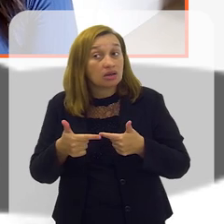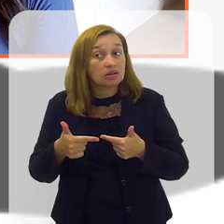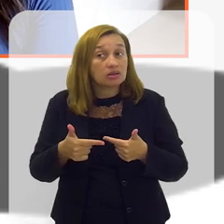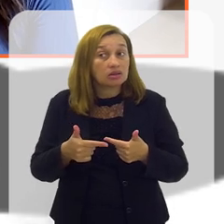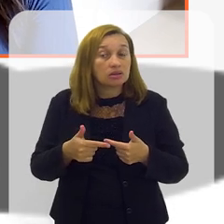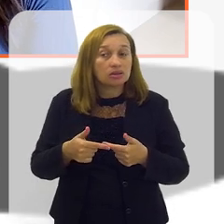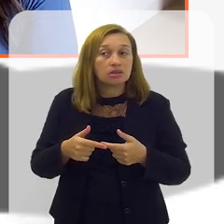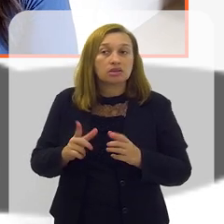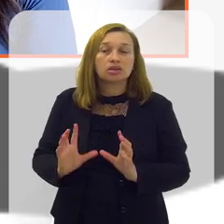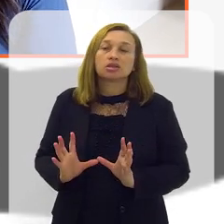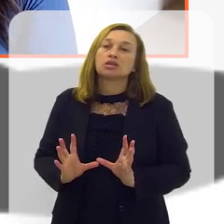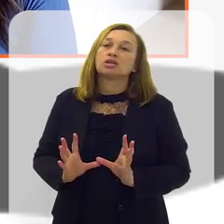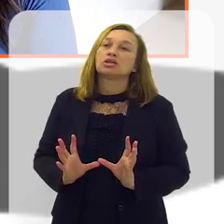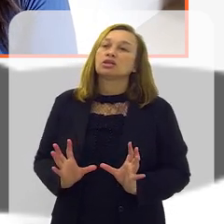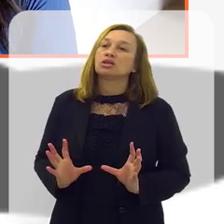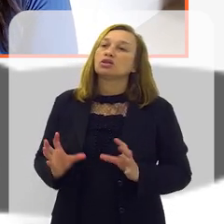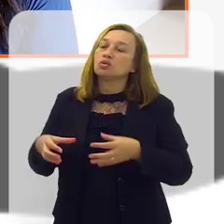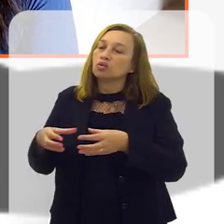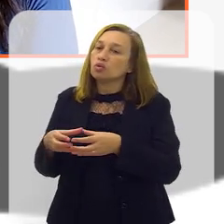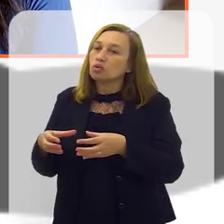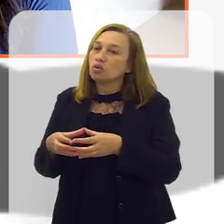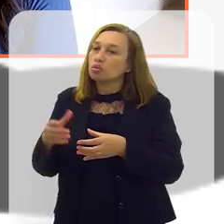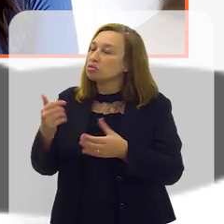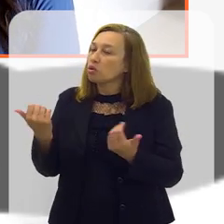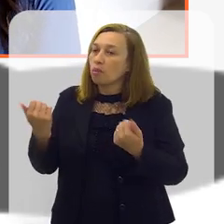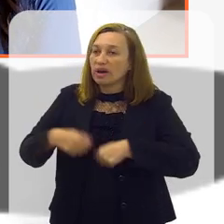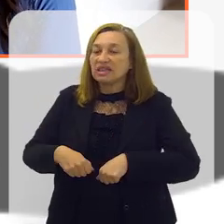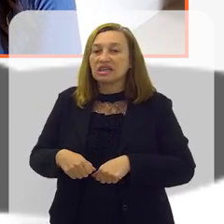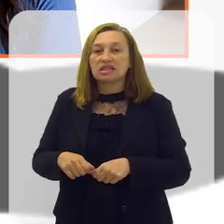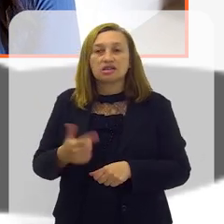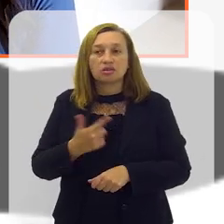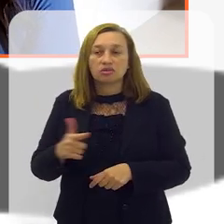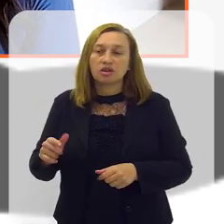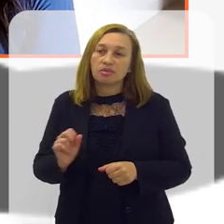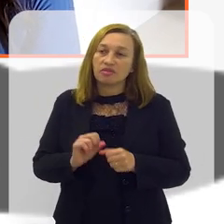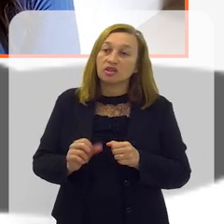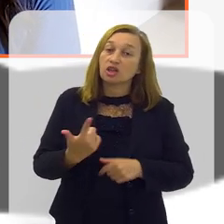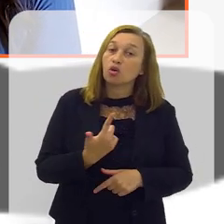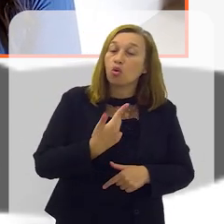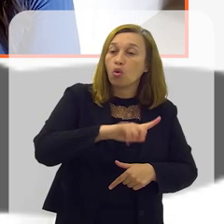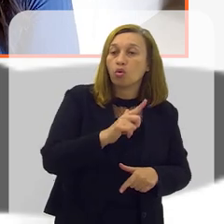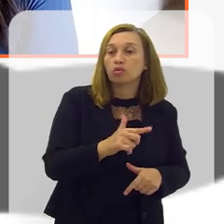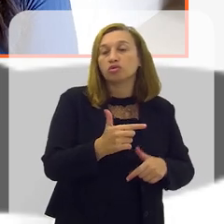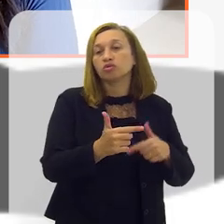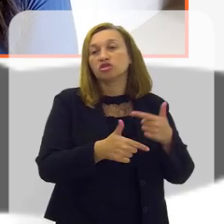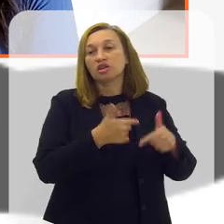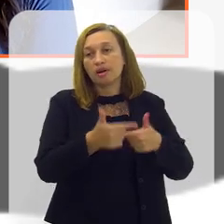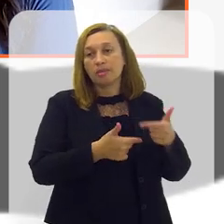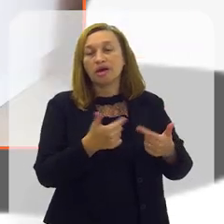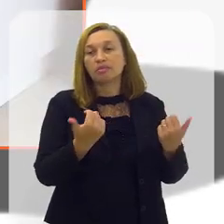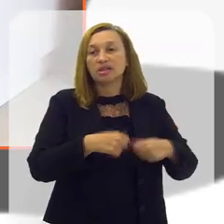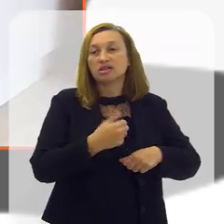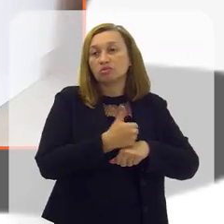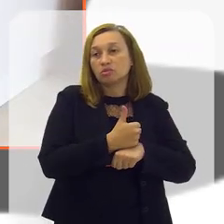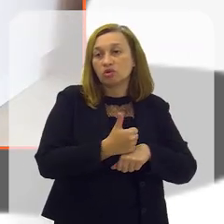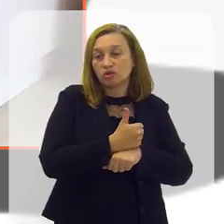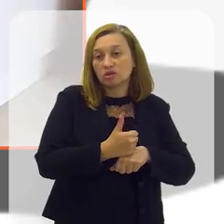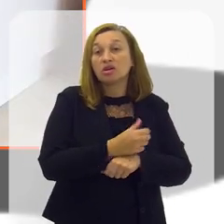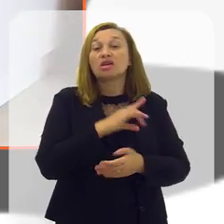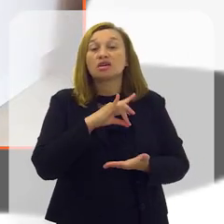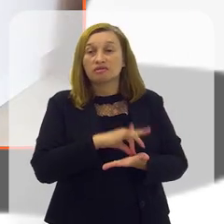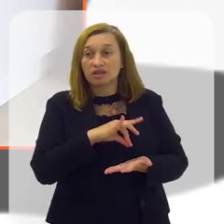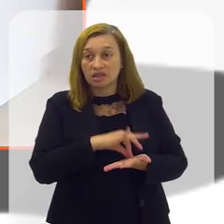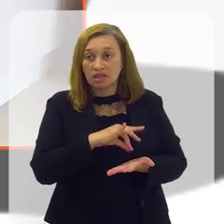serviços que os membros não têm competência para fazer. Existem outros serviços que nós precisamos